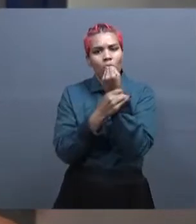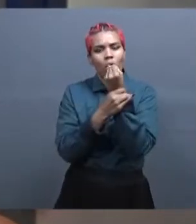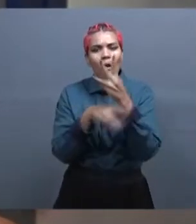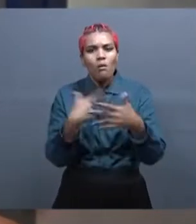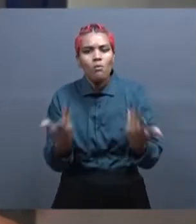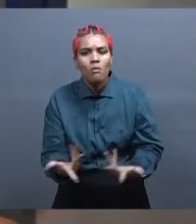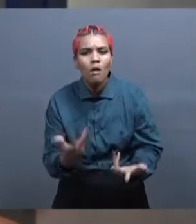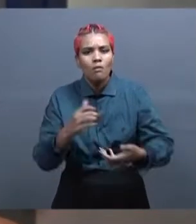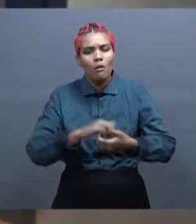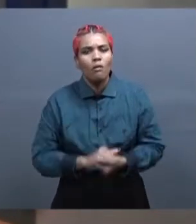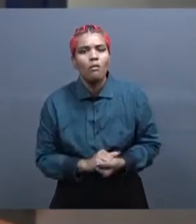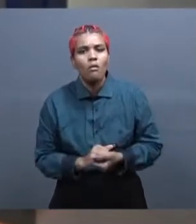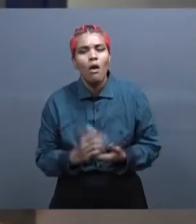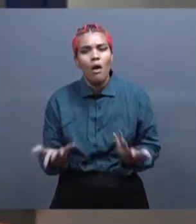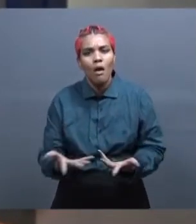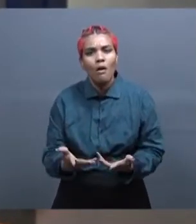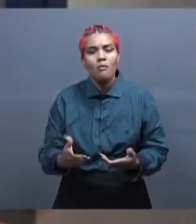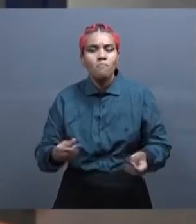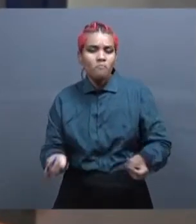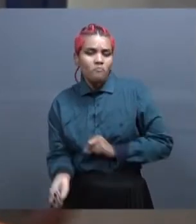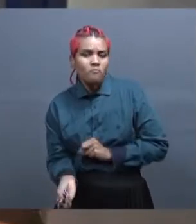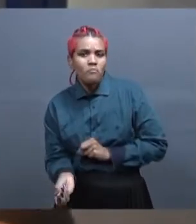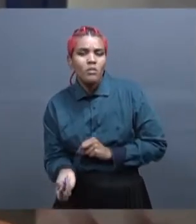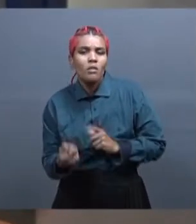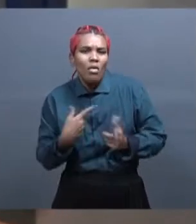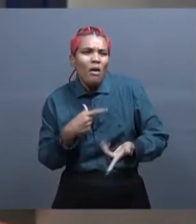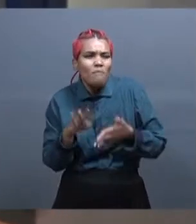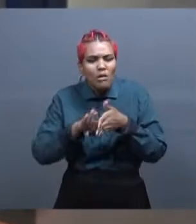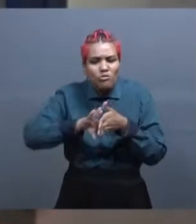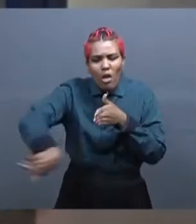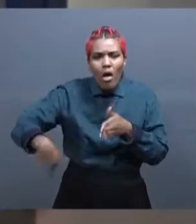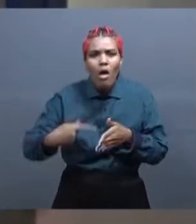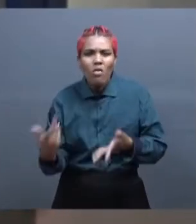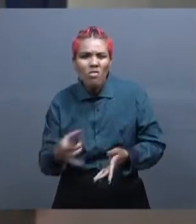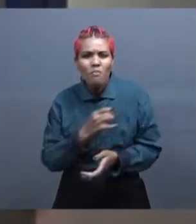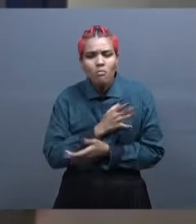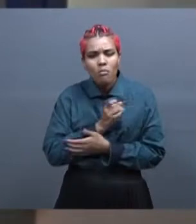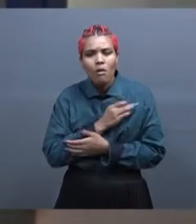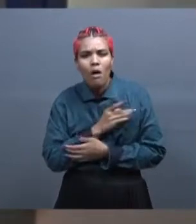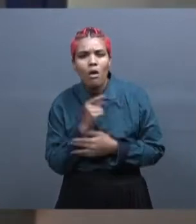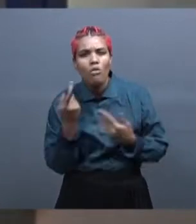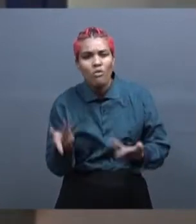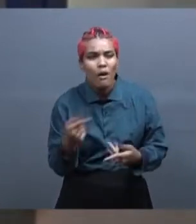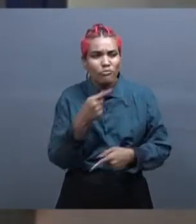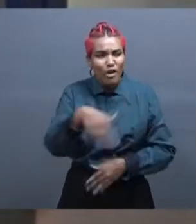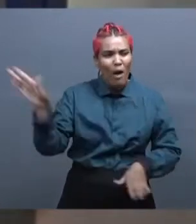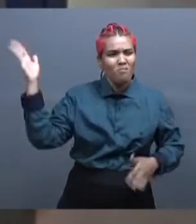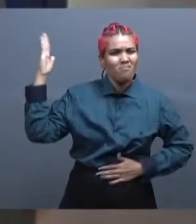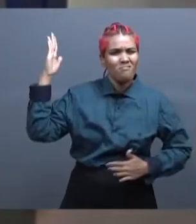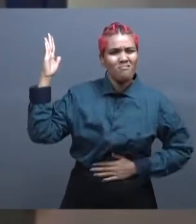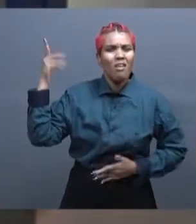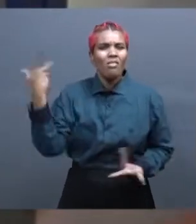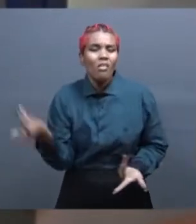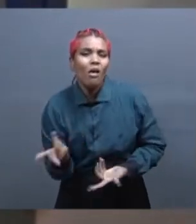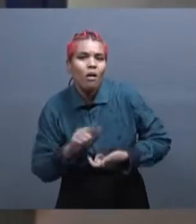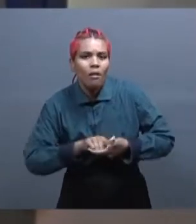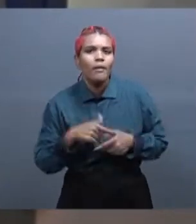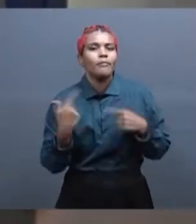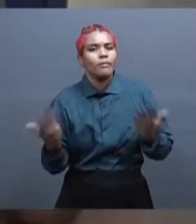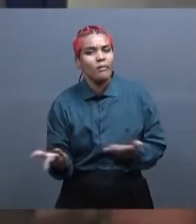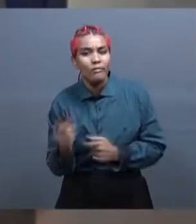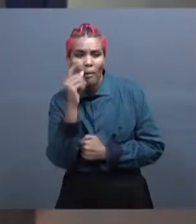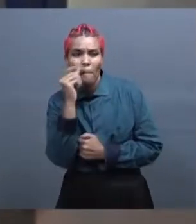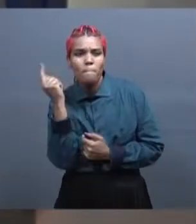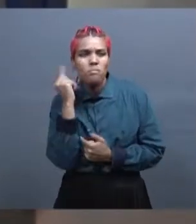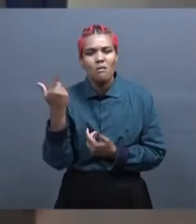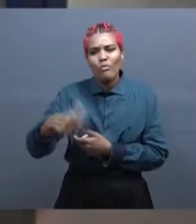mudado então isso vem facilitando é tirar esse mito de que é uma coisa marginalizado uma coisa que a gente possa ter um personal